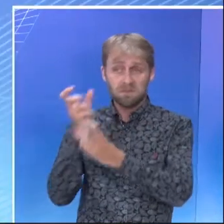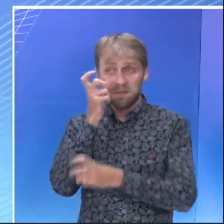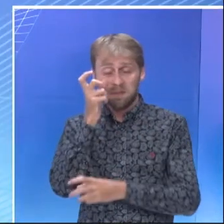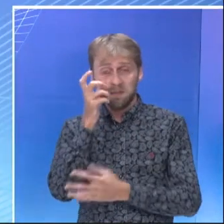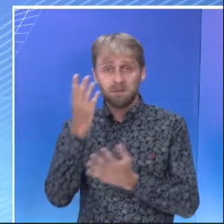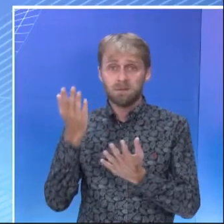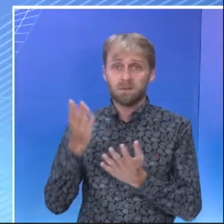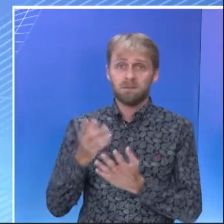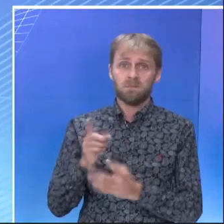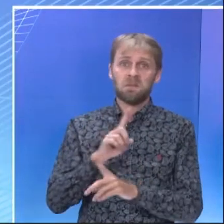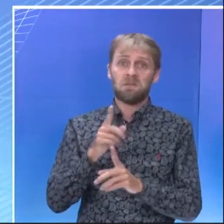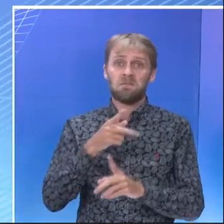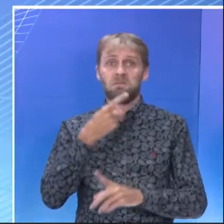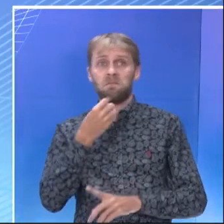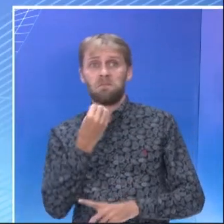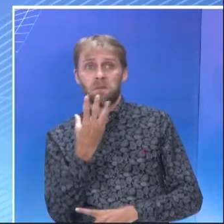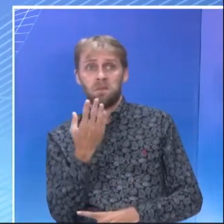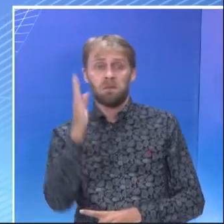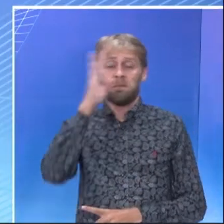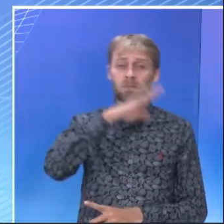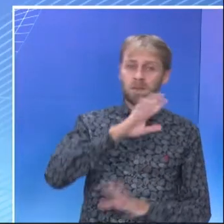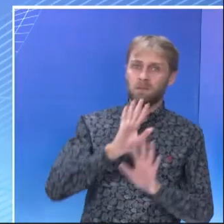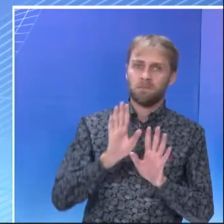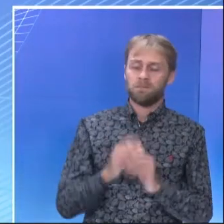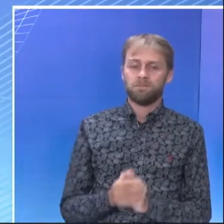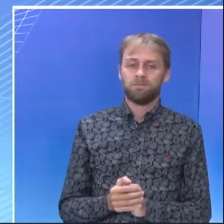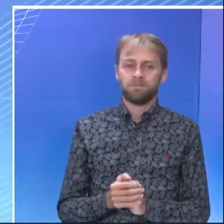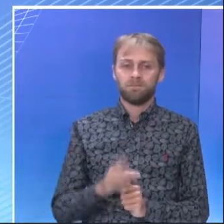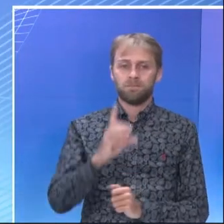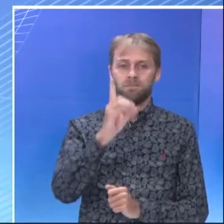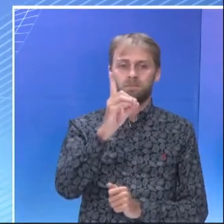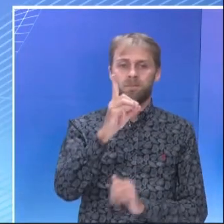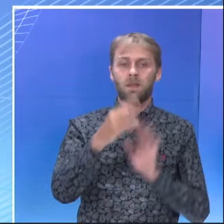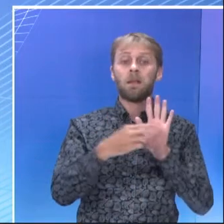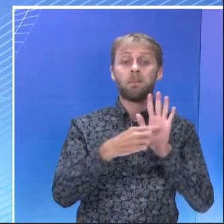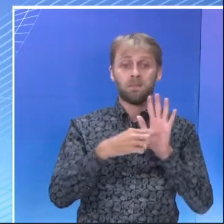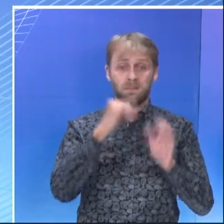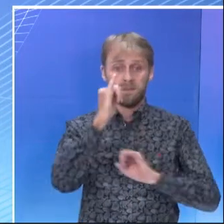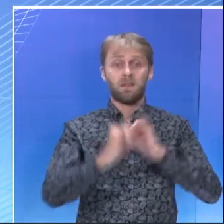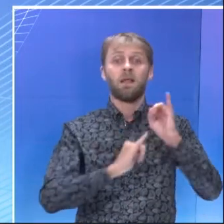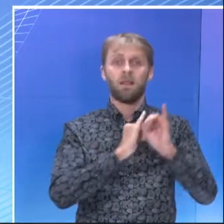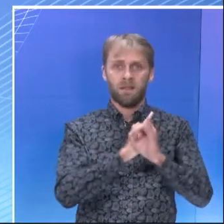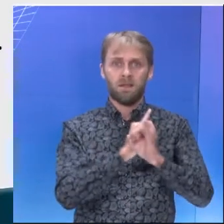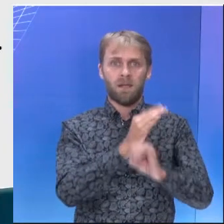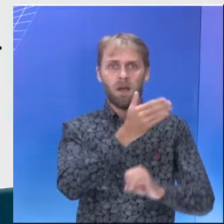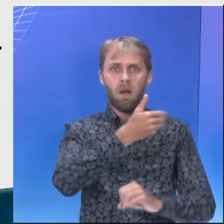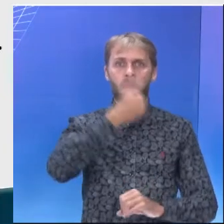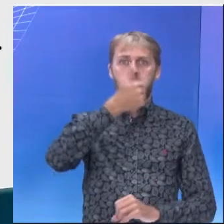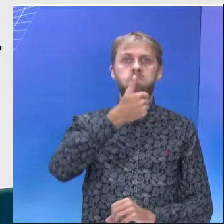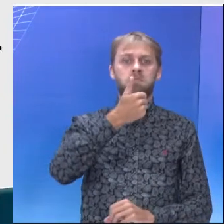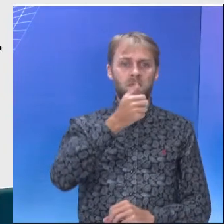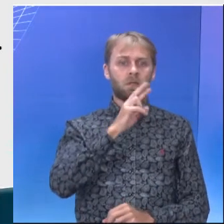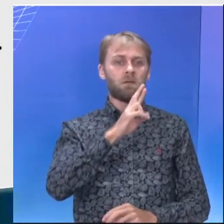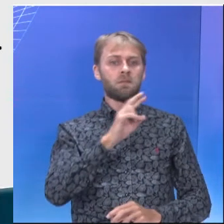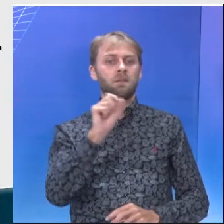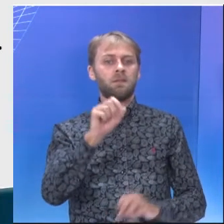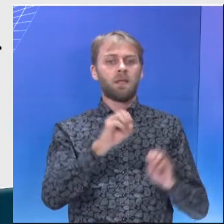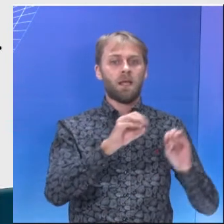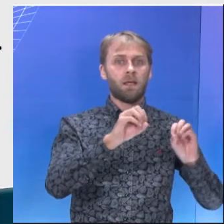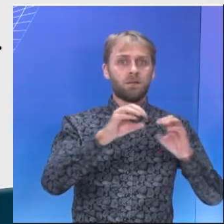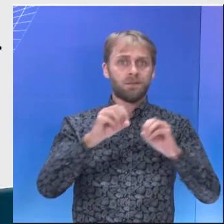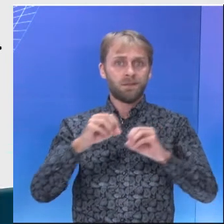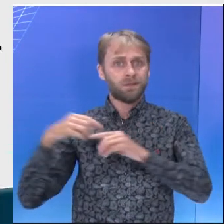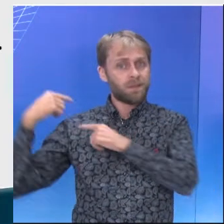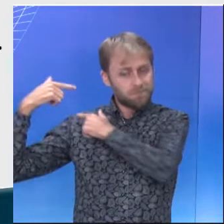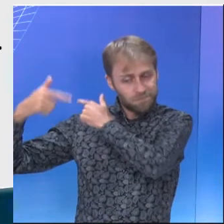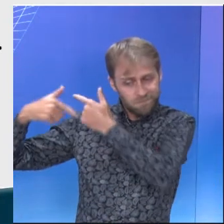comentário positivo e nem negativo. Letra D. Destacar que o site tem melhores resultados do que a educação